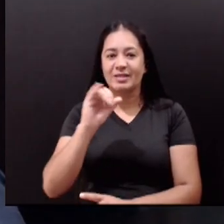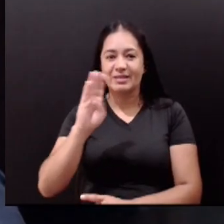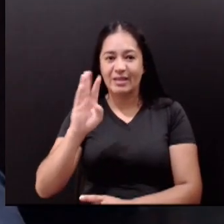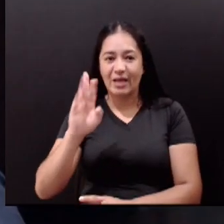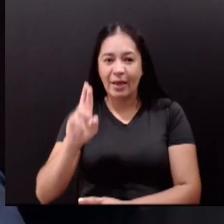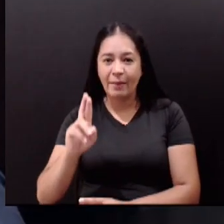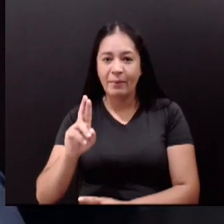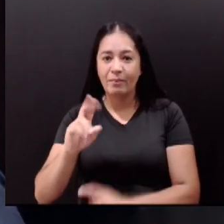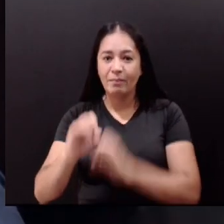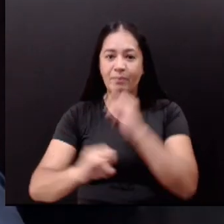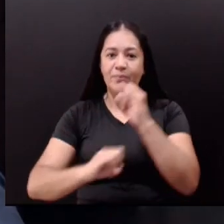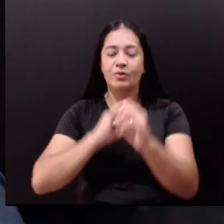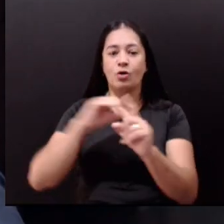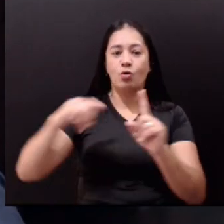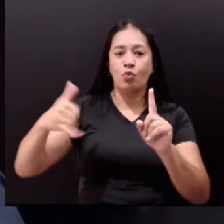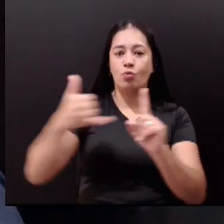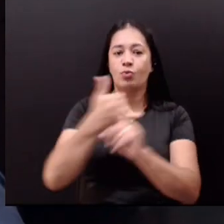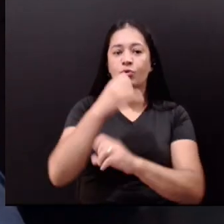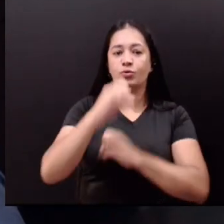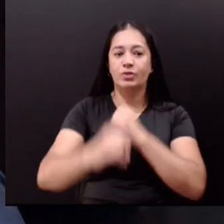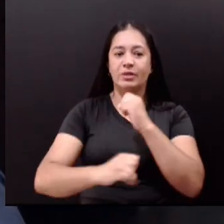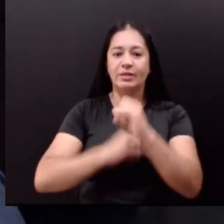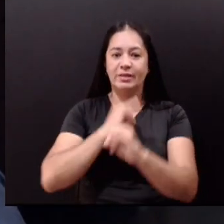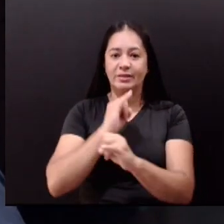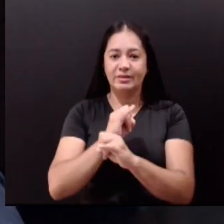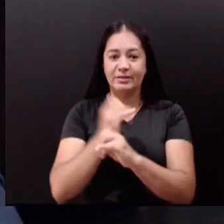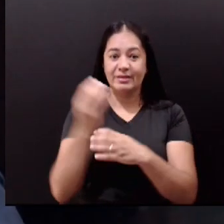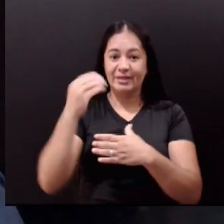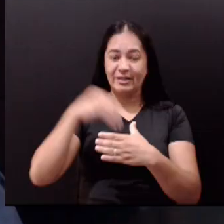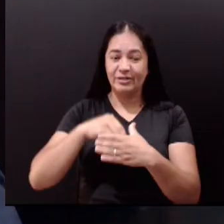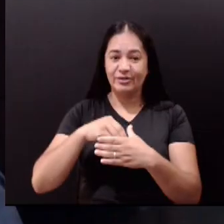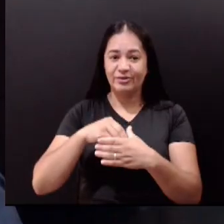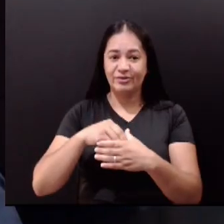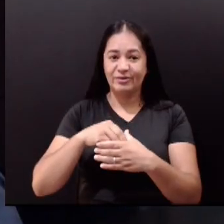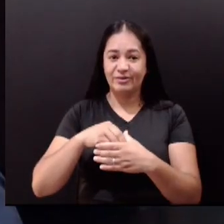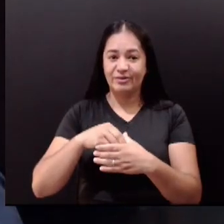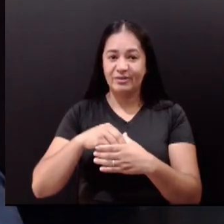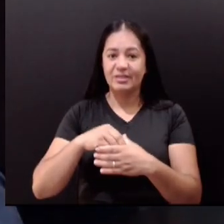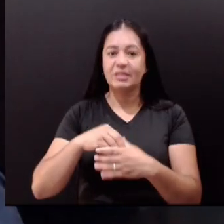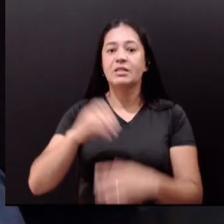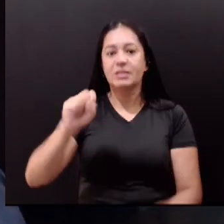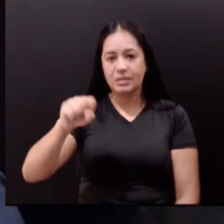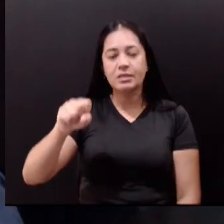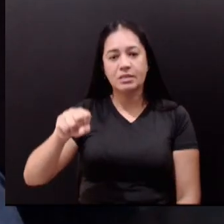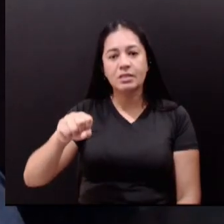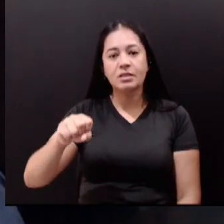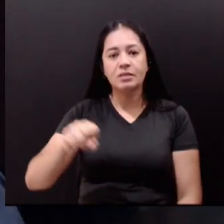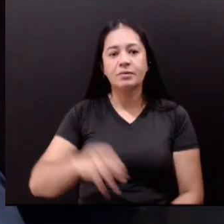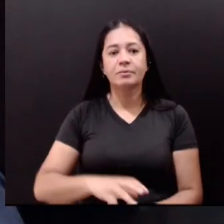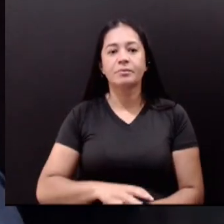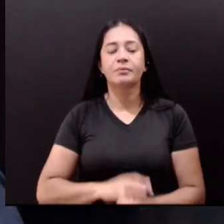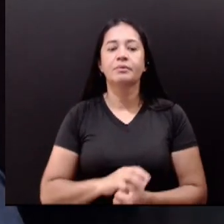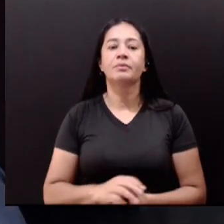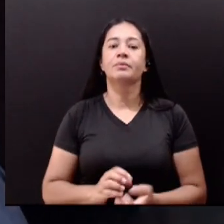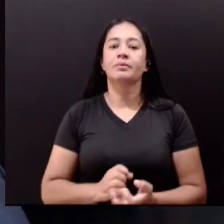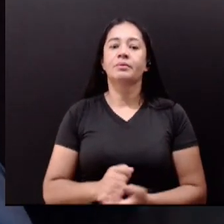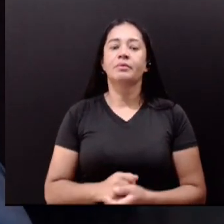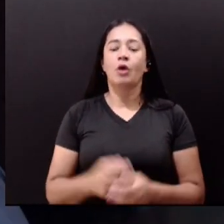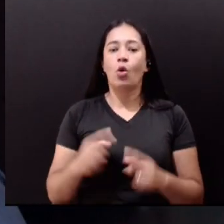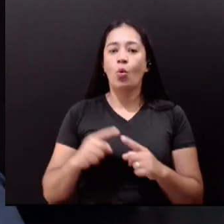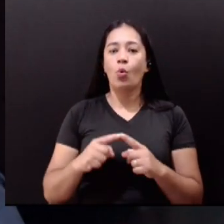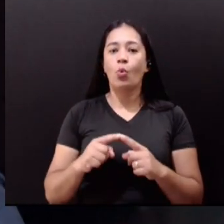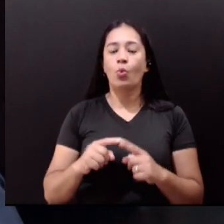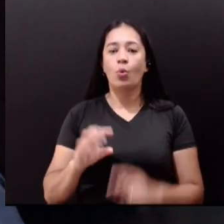se alguém praticasse o cyberbullying, ela não seria penalizada. Ela seria sim penalizada, né. O que acontece é que essas leis